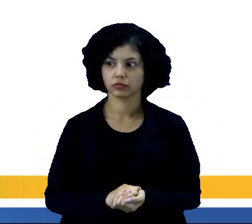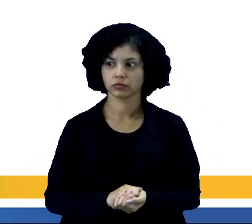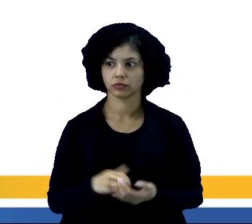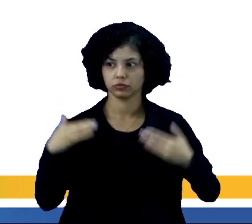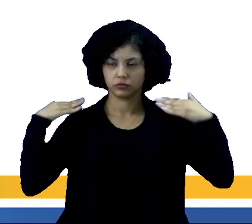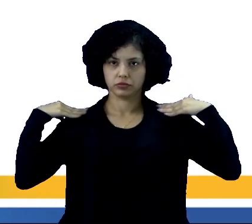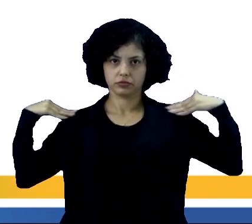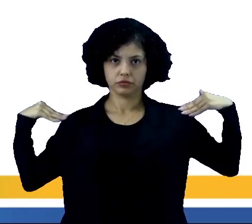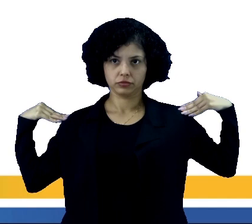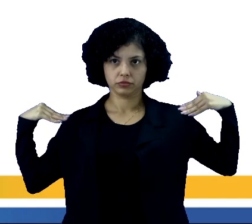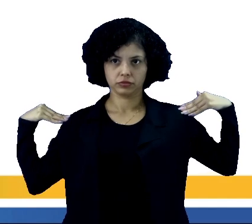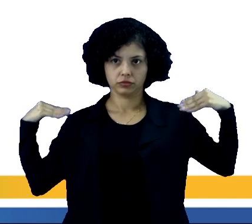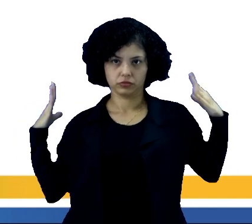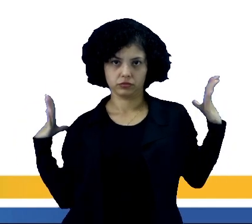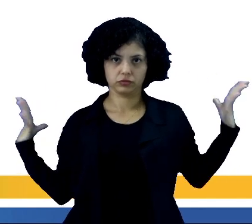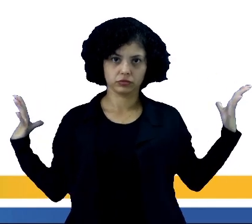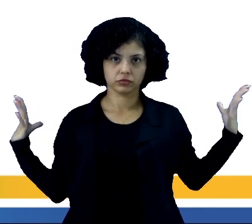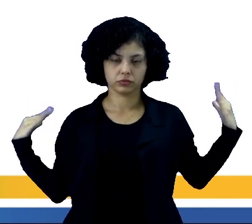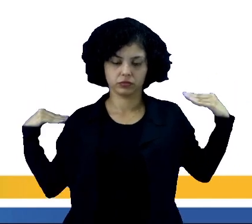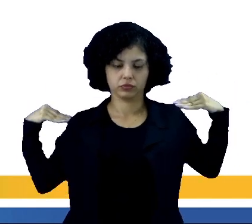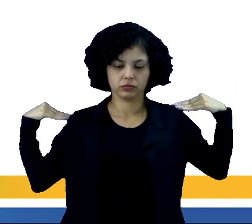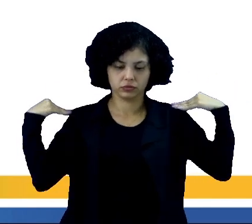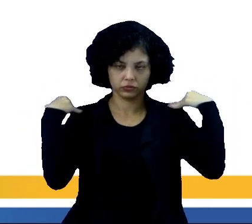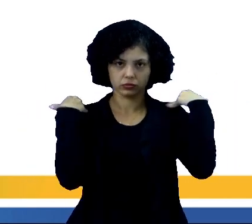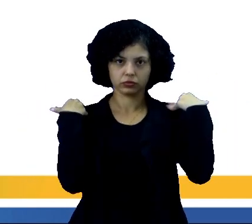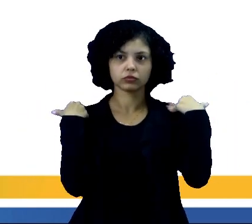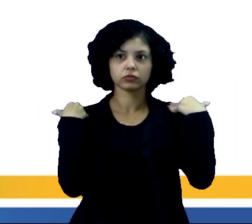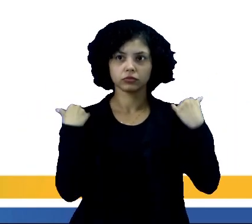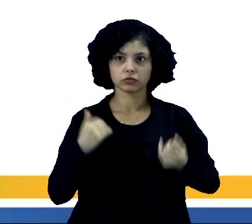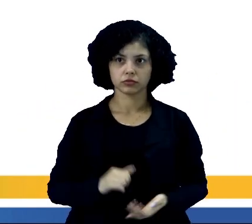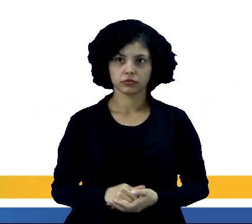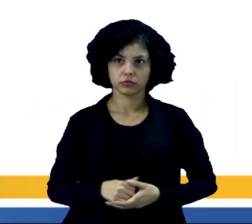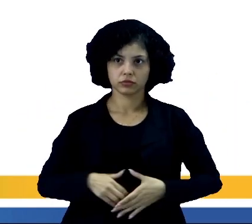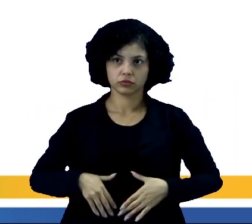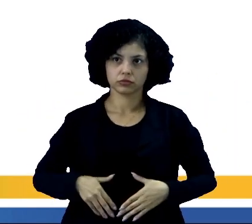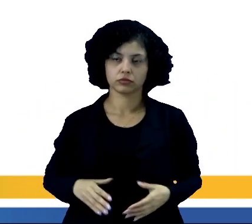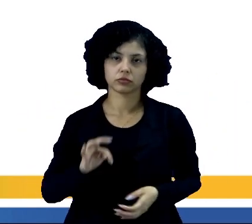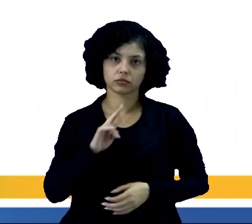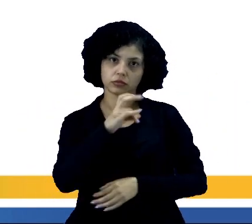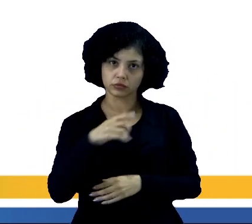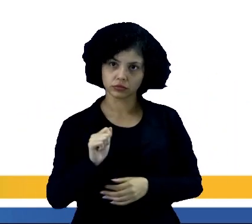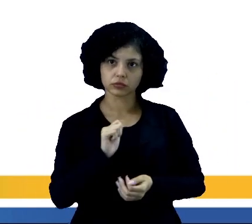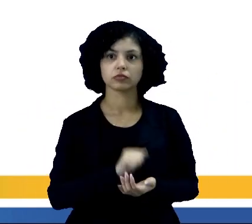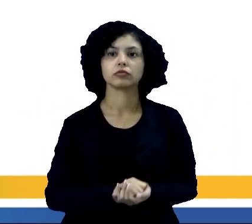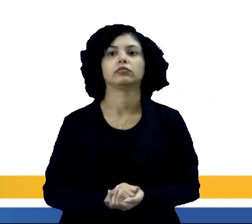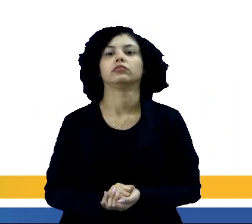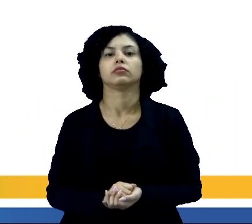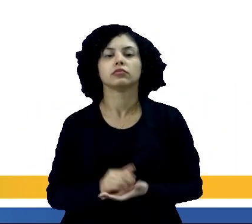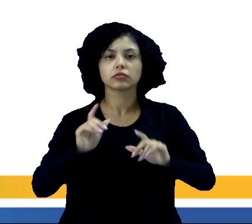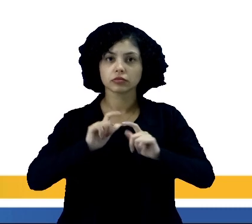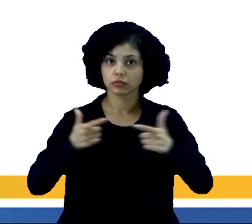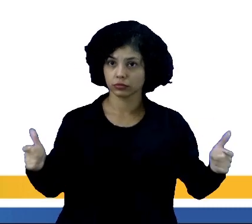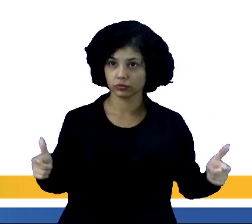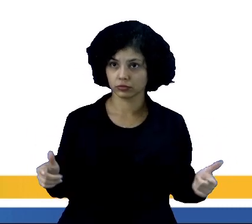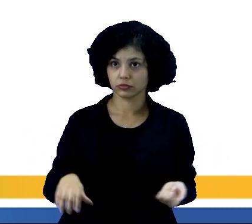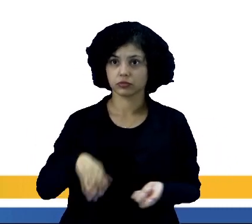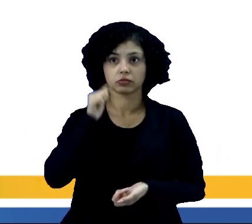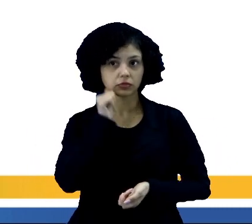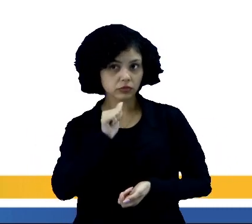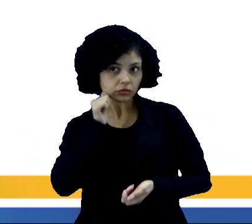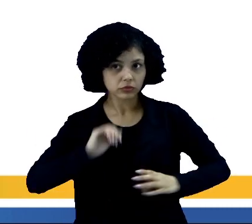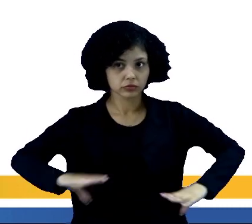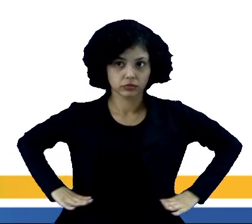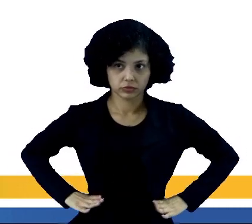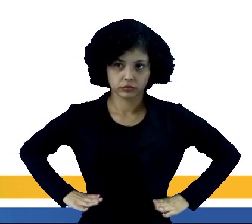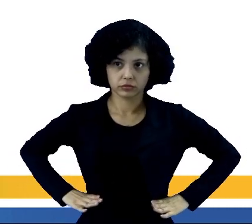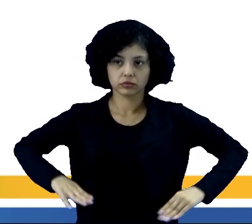ombros mais largos nos meninos, das meninas são um pouco mais estreitos. O tórax masculino ele é um pouco maior em relação ao